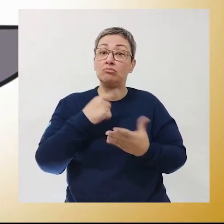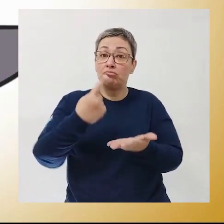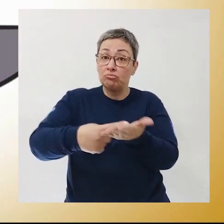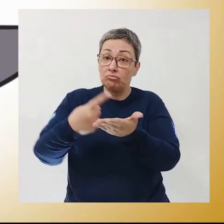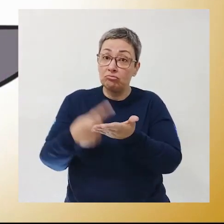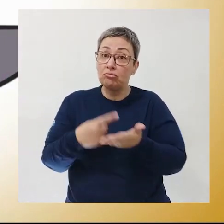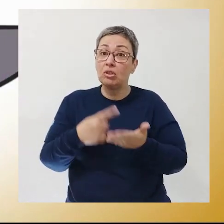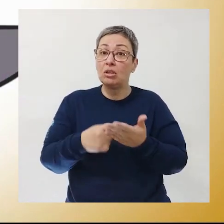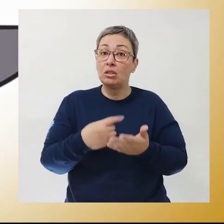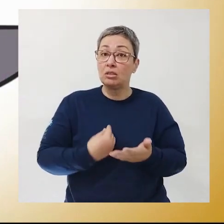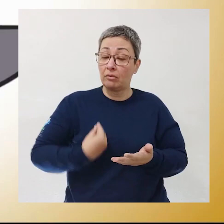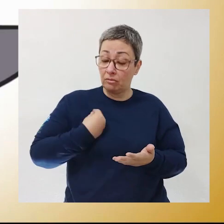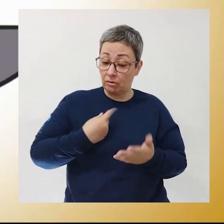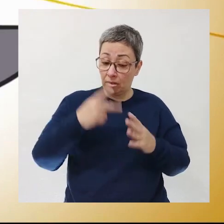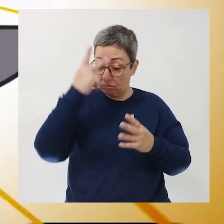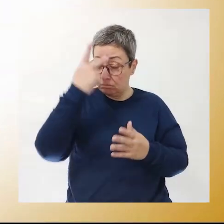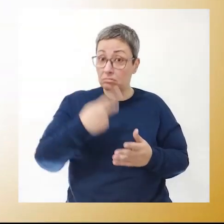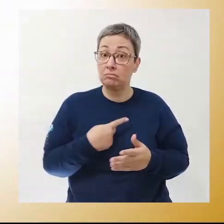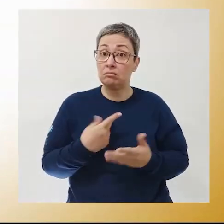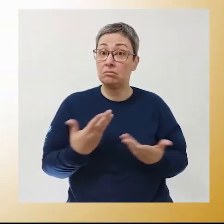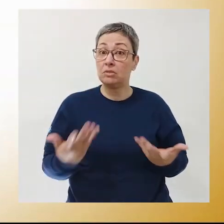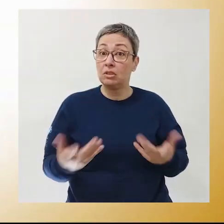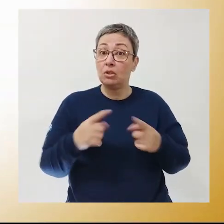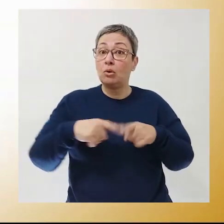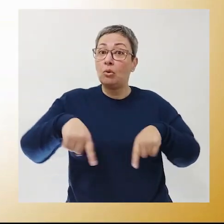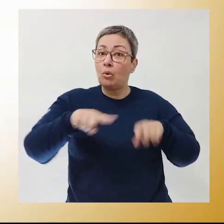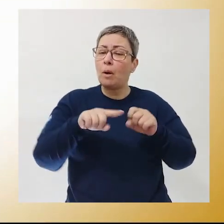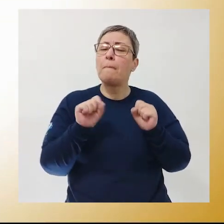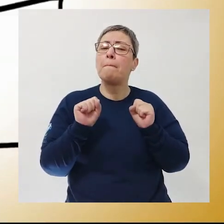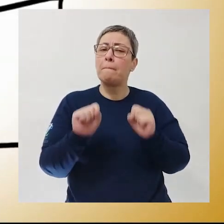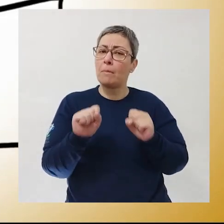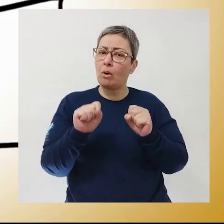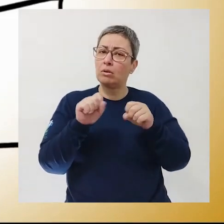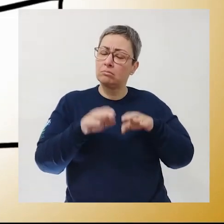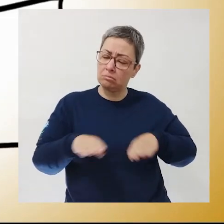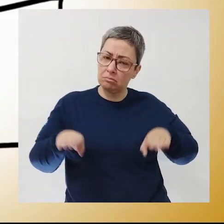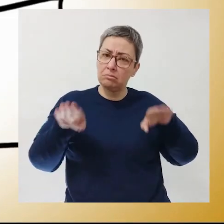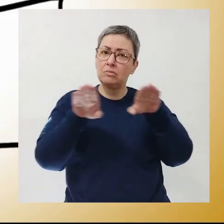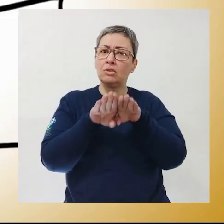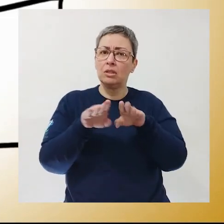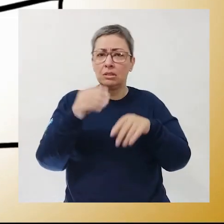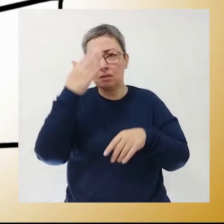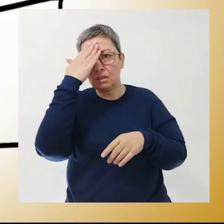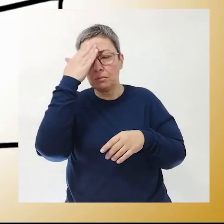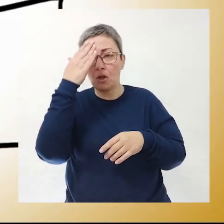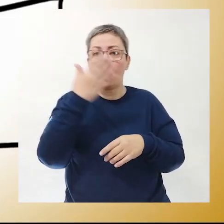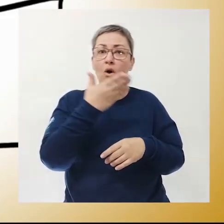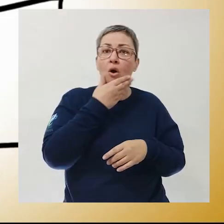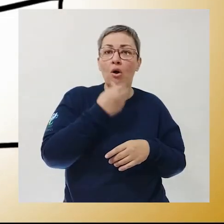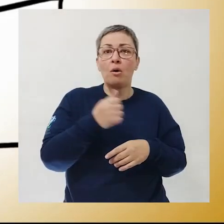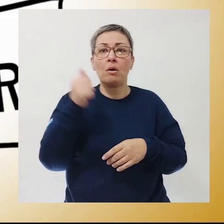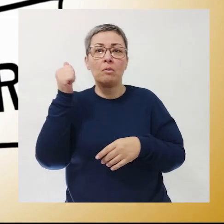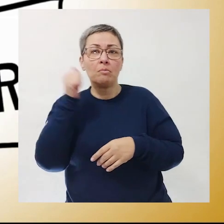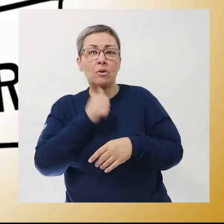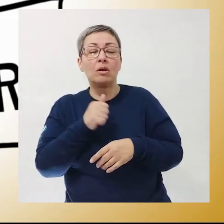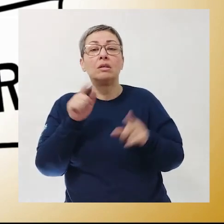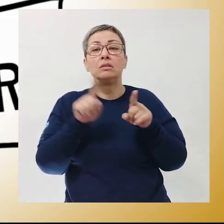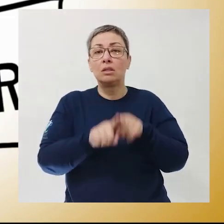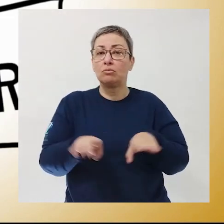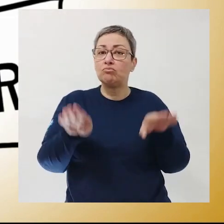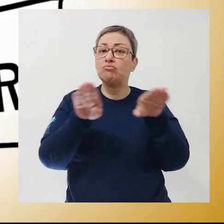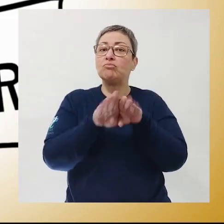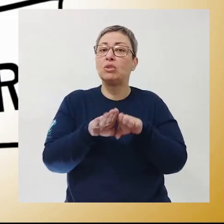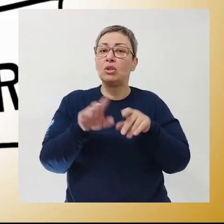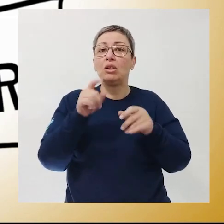tomar decisões sobre a própria vida. Que a gente possa ter esse equilíbrio e saber que homens e mulheres